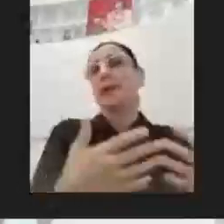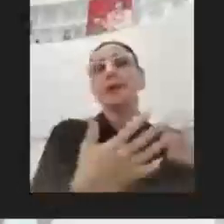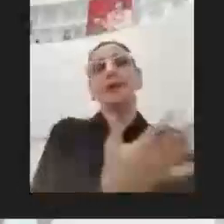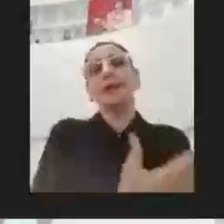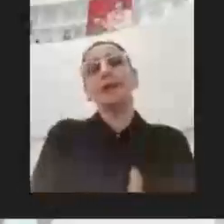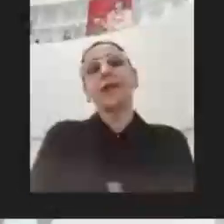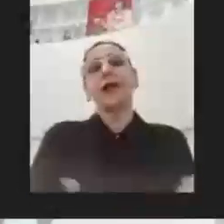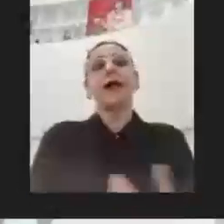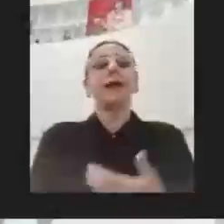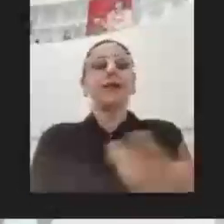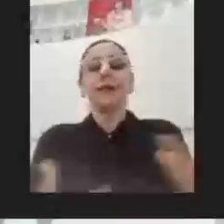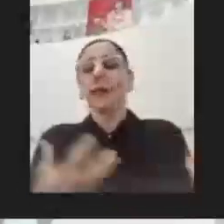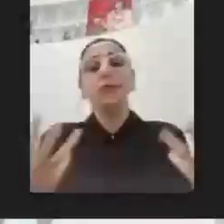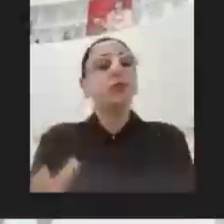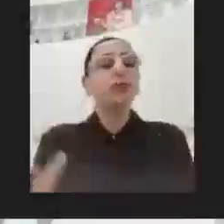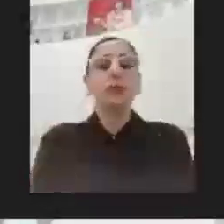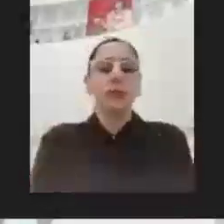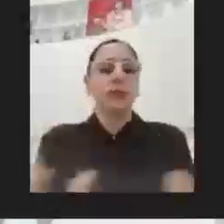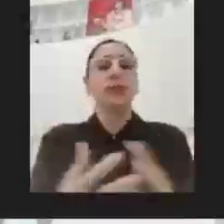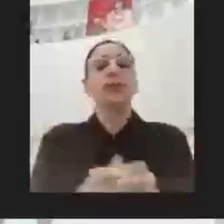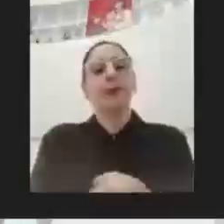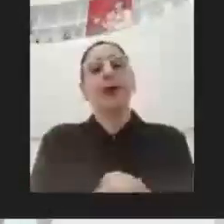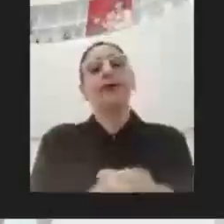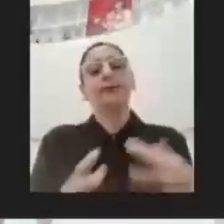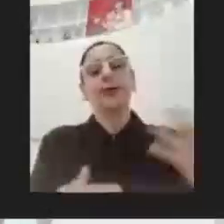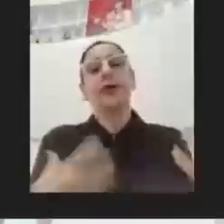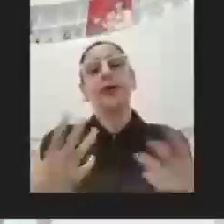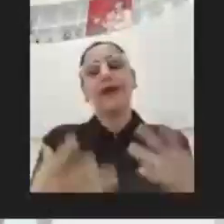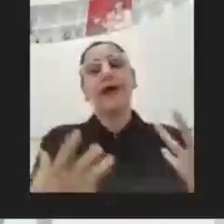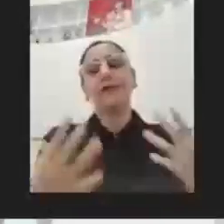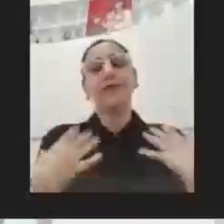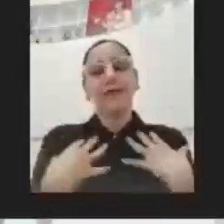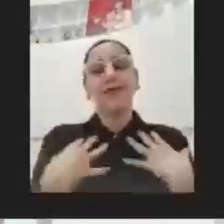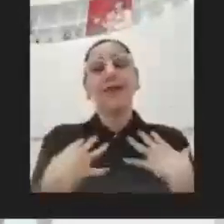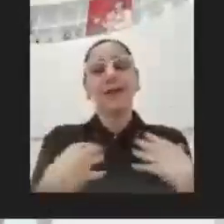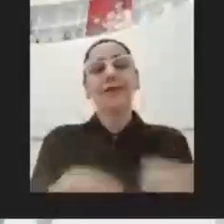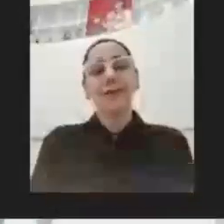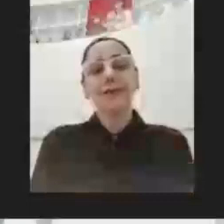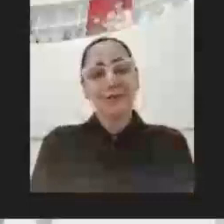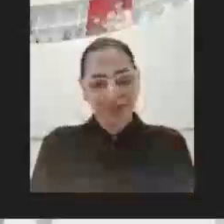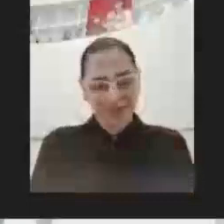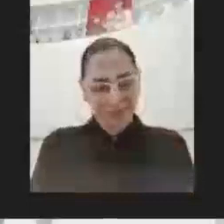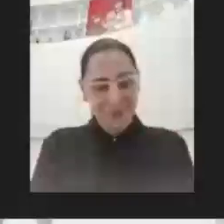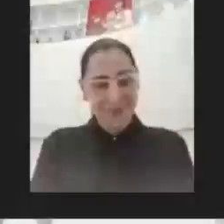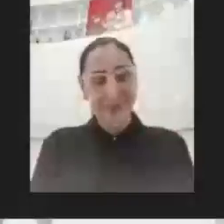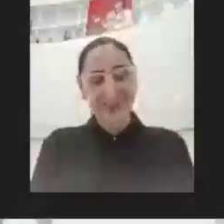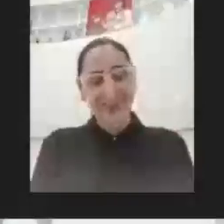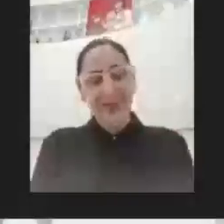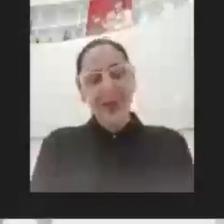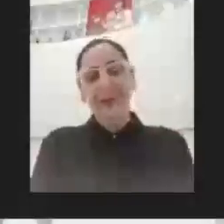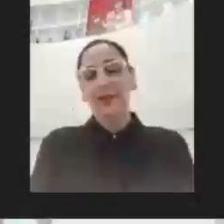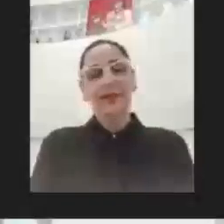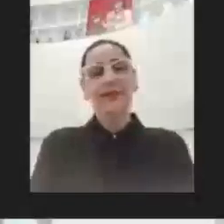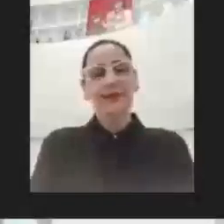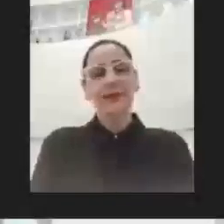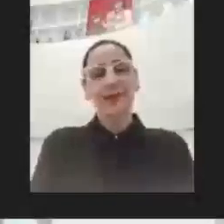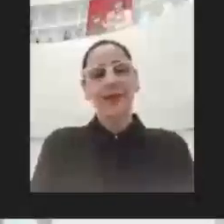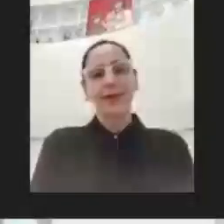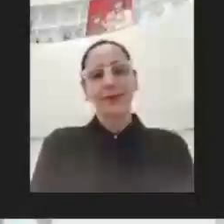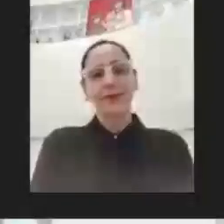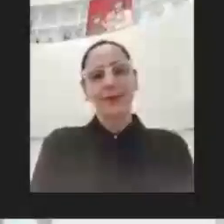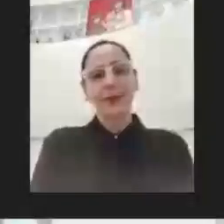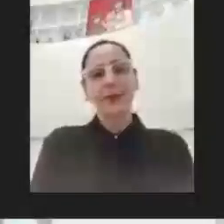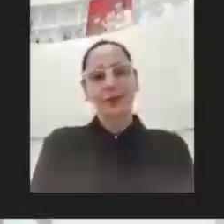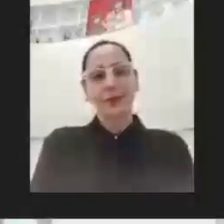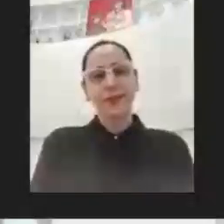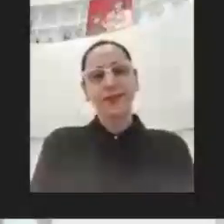conta própria de mamar, assistindo, ela tem que trabalhar, ela tem muito problema para, às vezes, até da mãe mesmo, que não consegue,